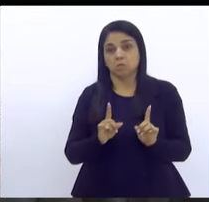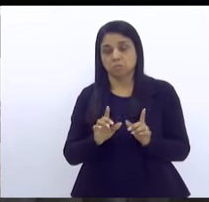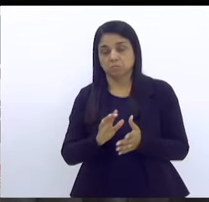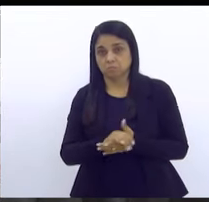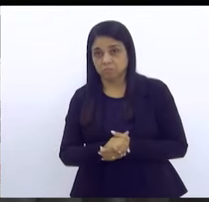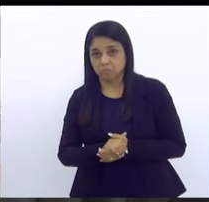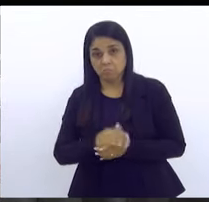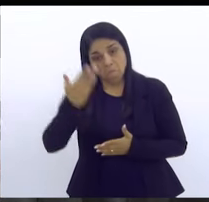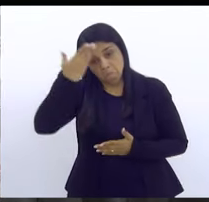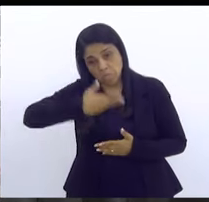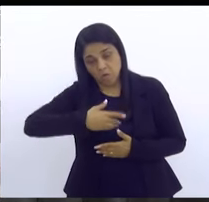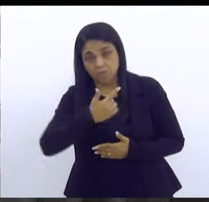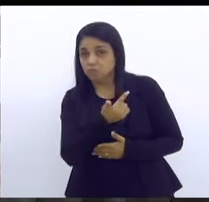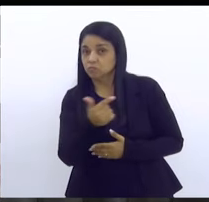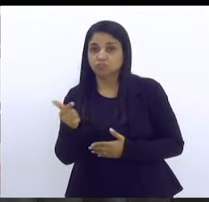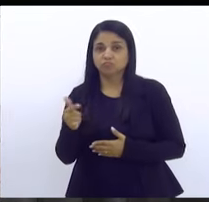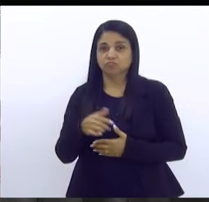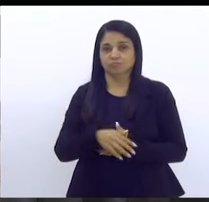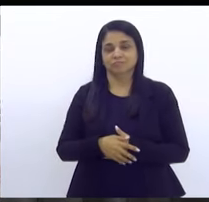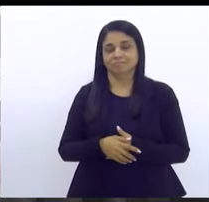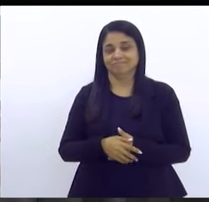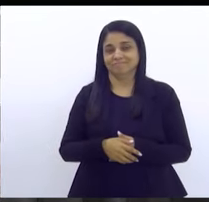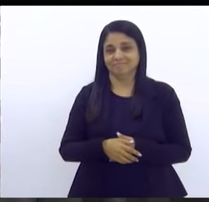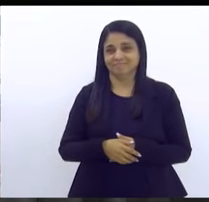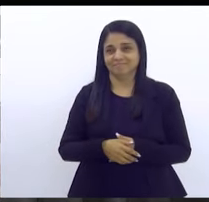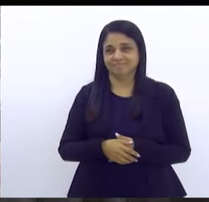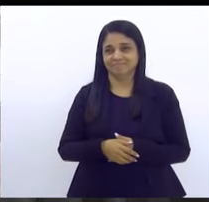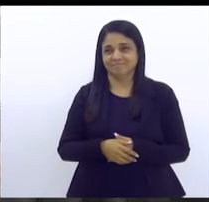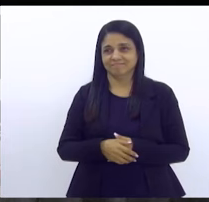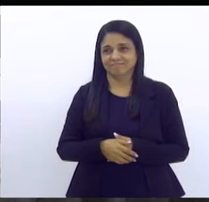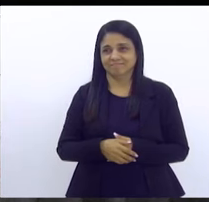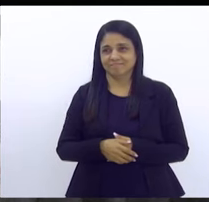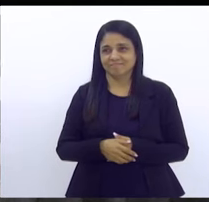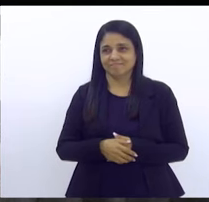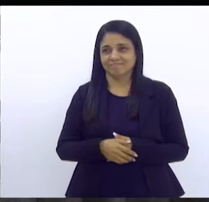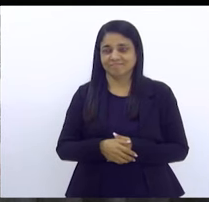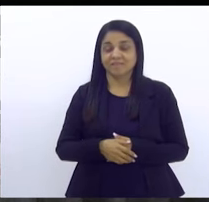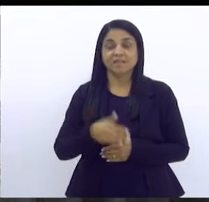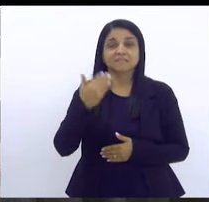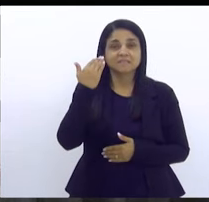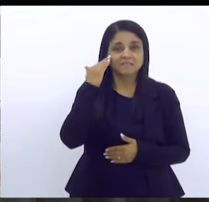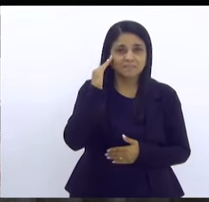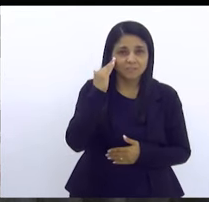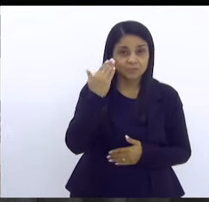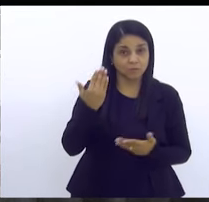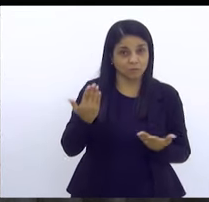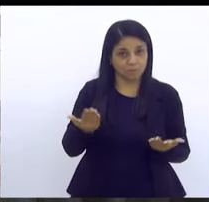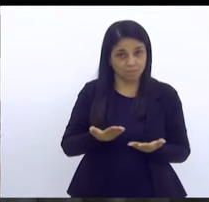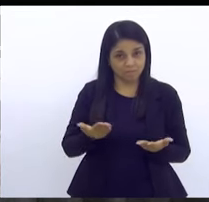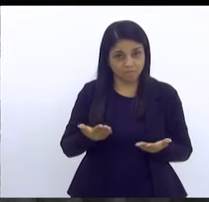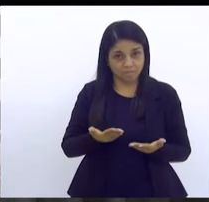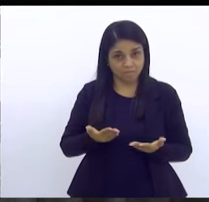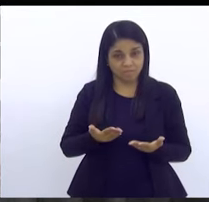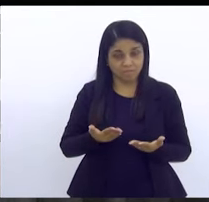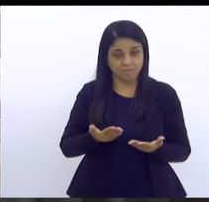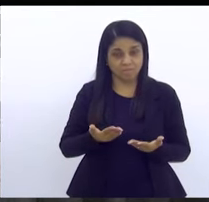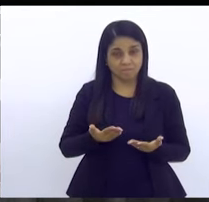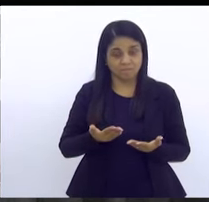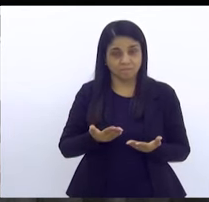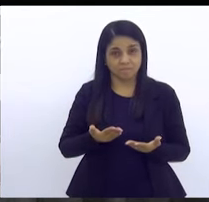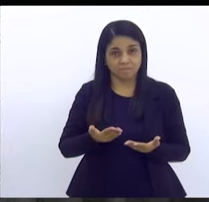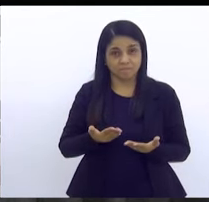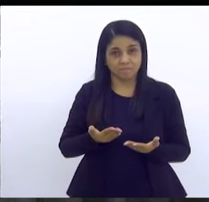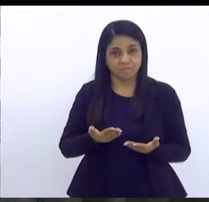havia provas. Só por isso. E mesmo sendo o entendimento hoje, né, o pensamento